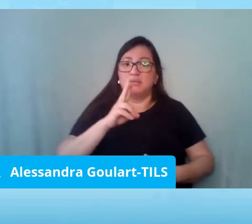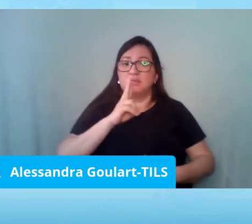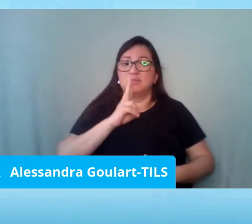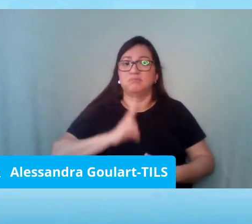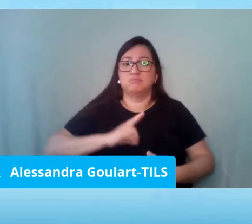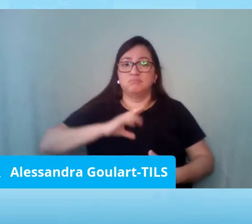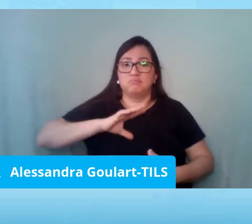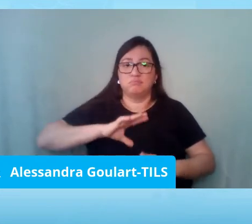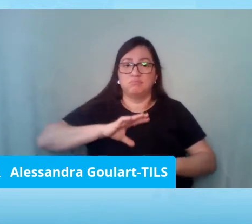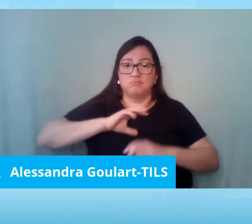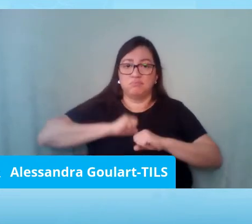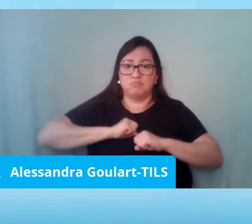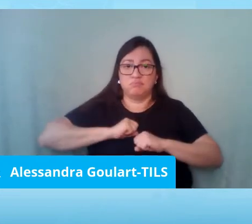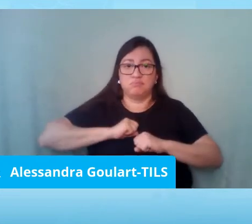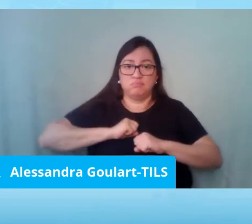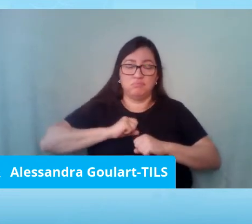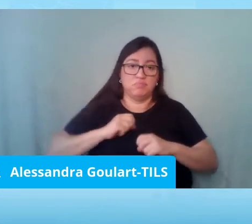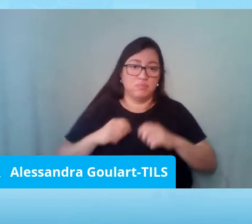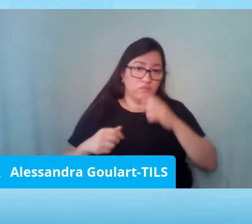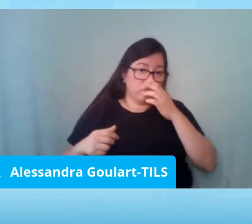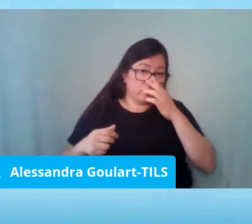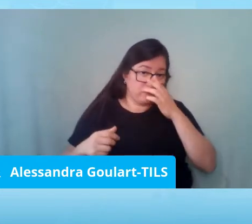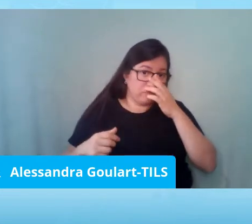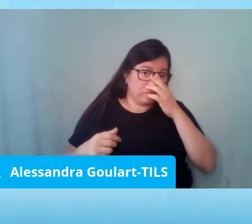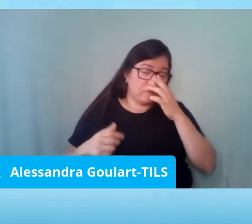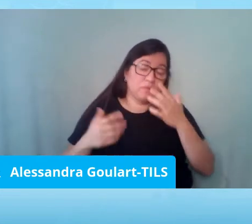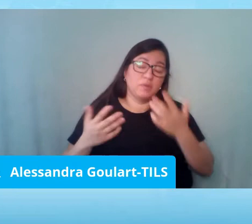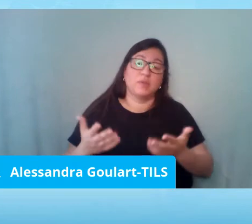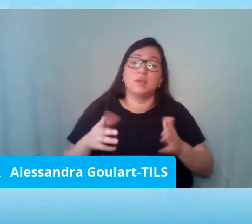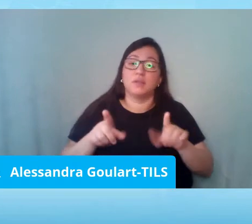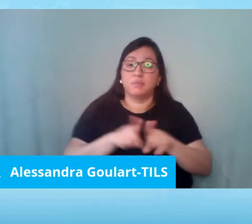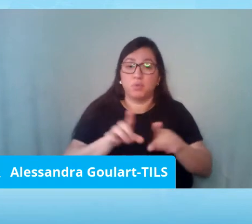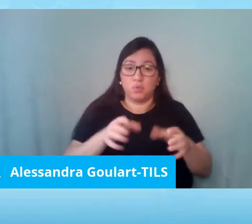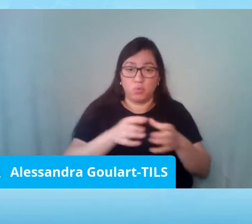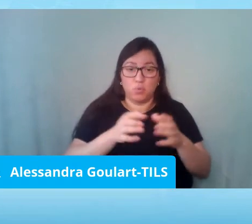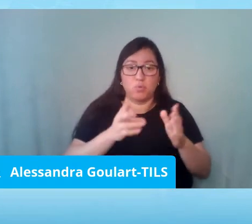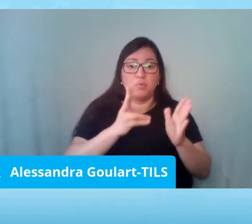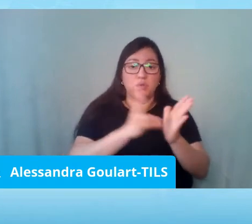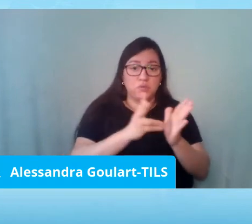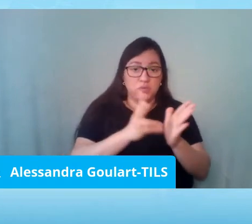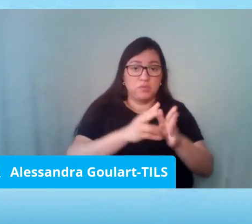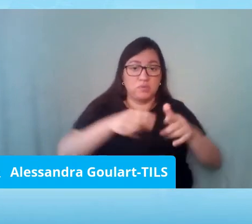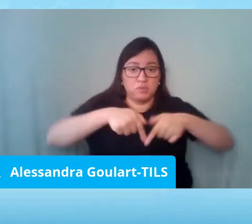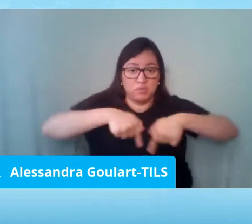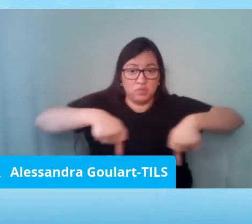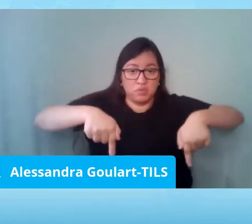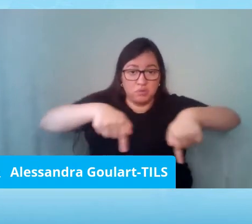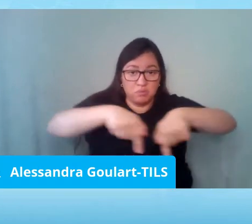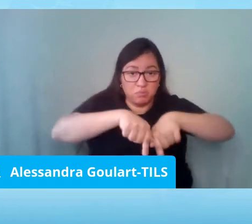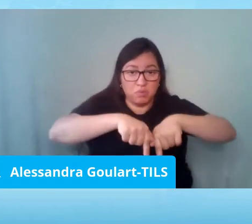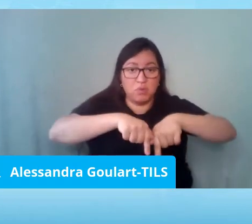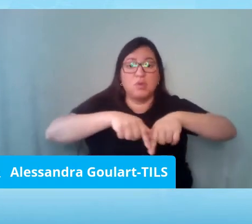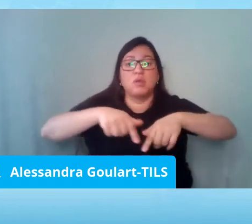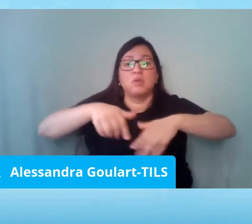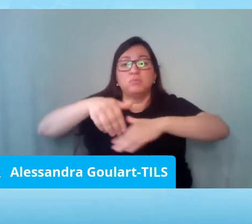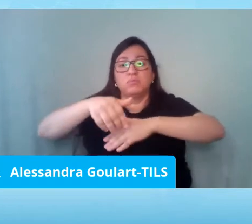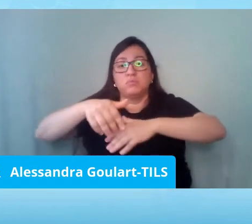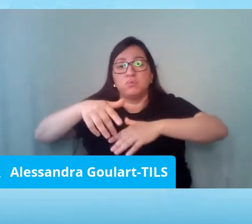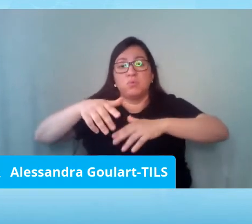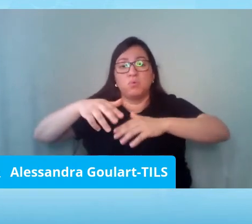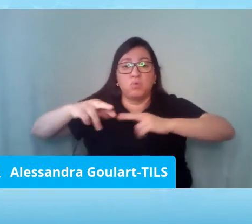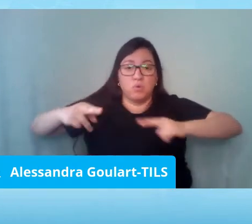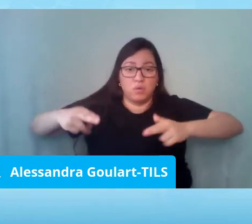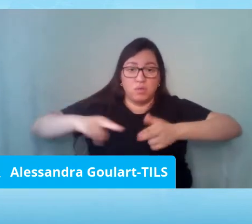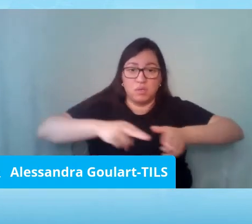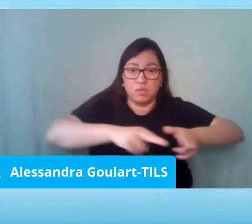E aí é bem importante, com uma população indígena, quilombolas e ribeirinhas, a gente estar atenta para conseguir dialogar